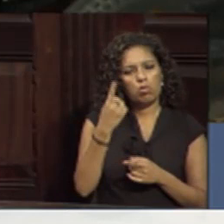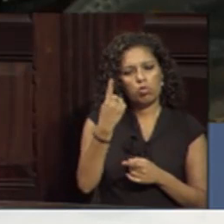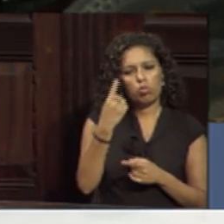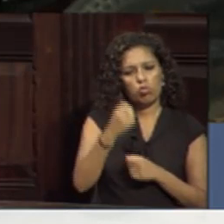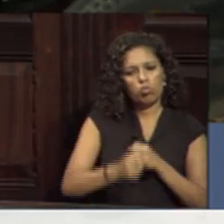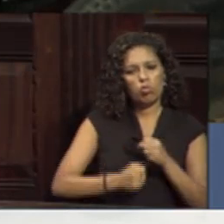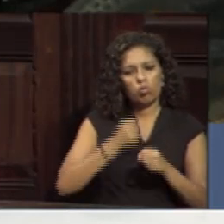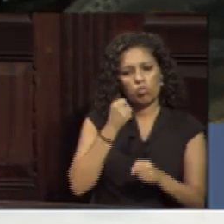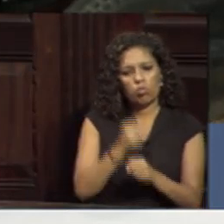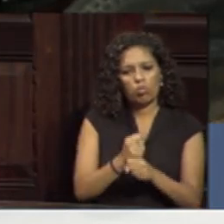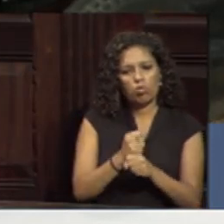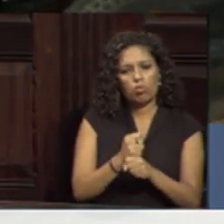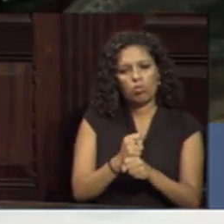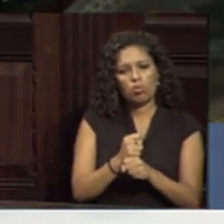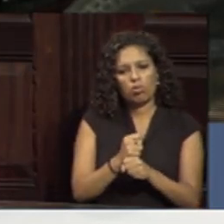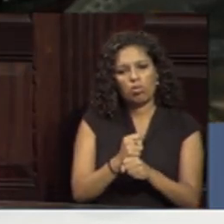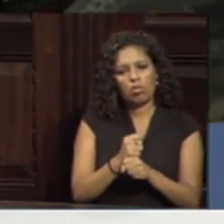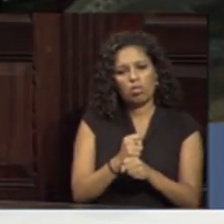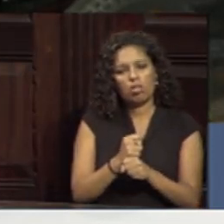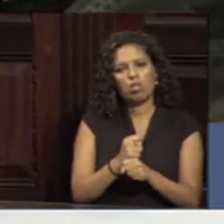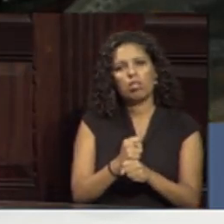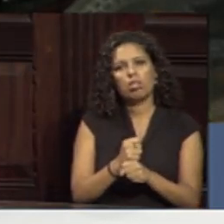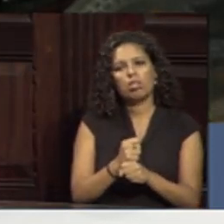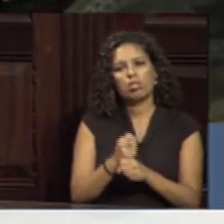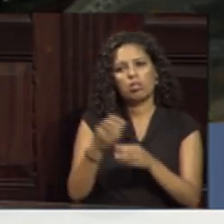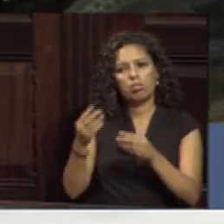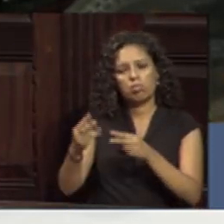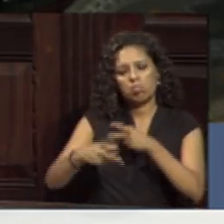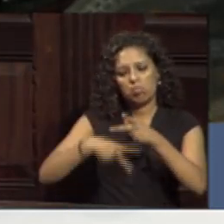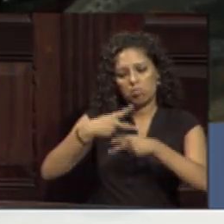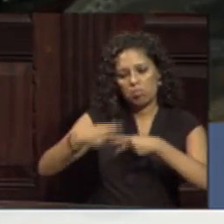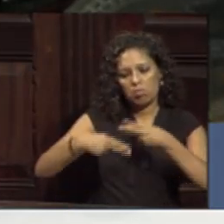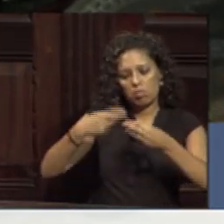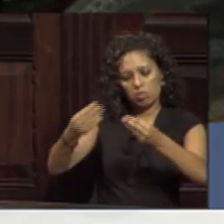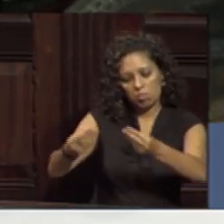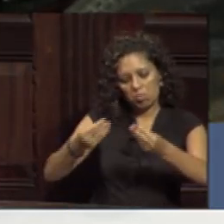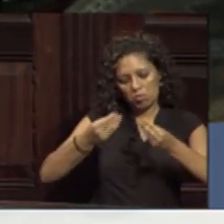um CD de sua autoria de presente para nós.